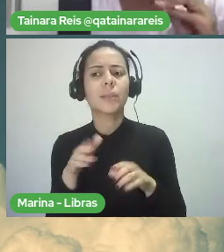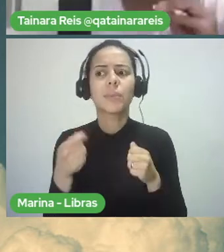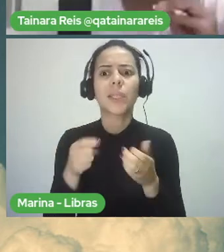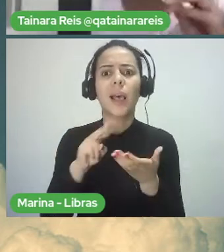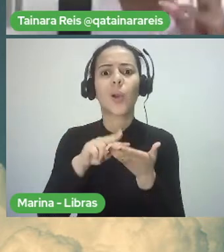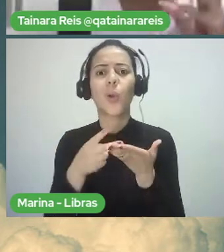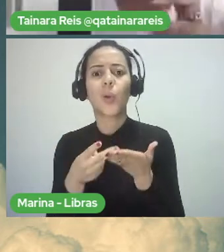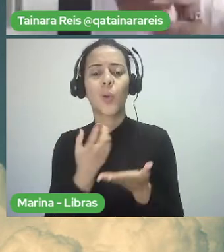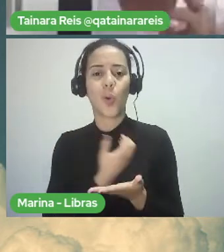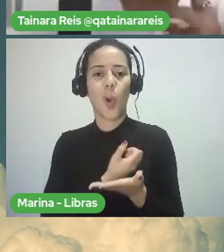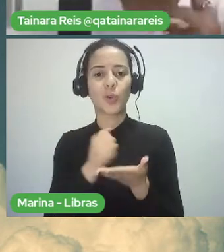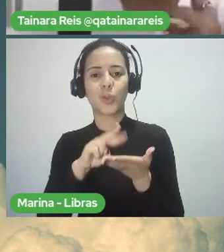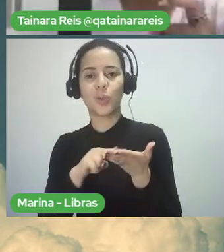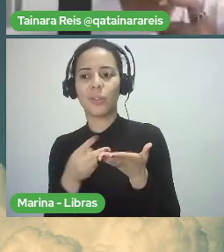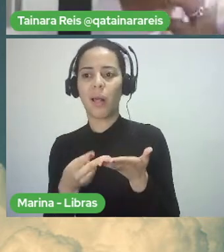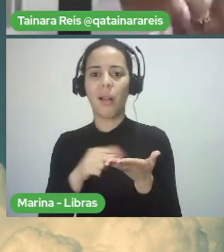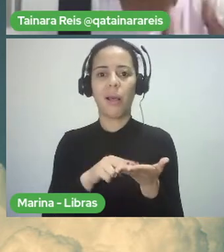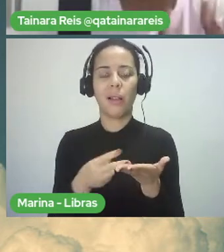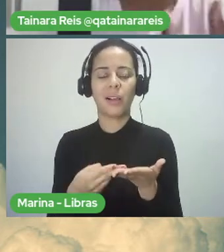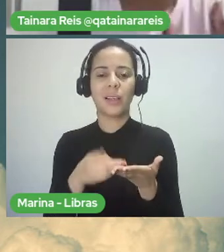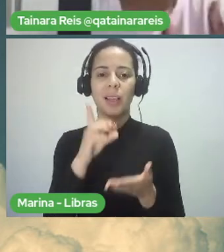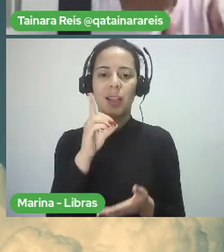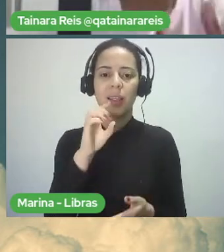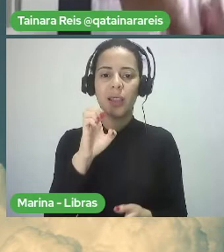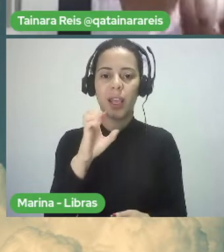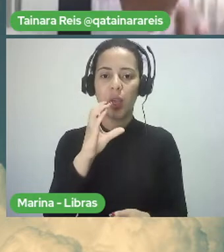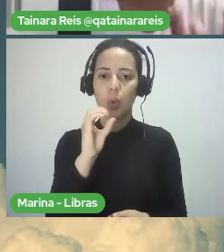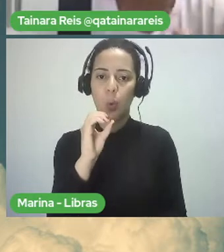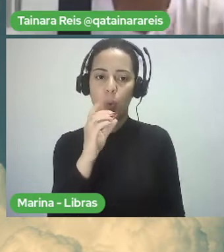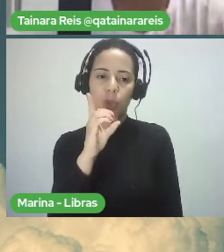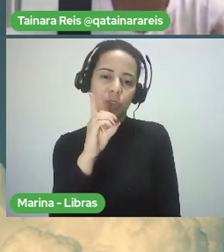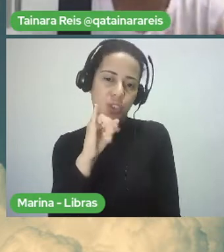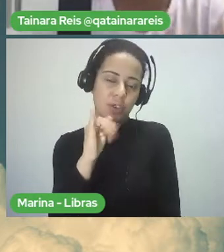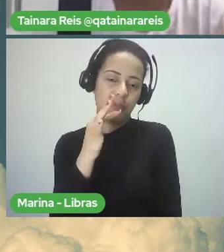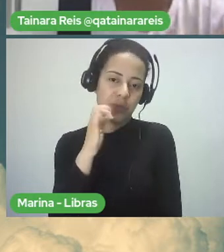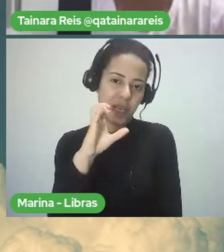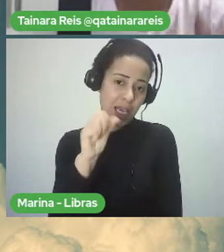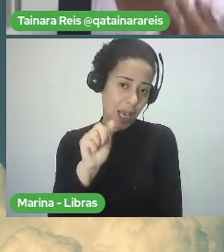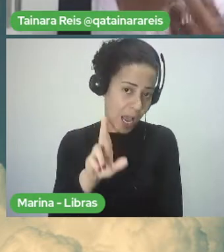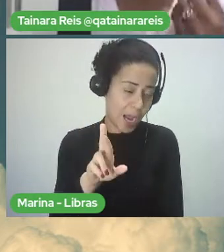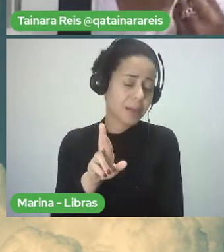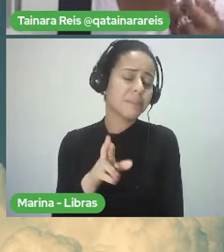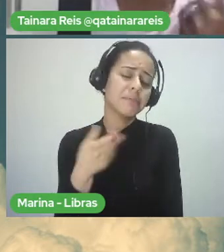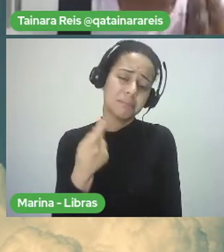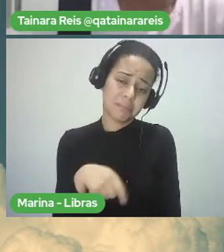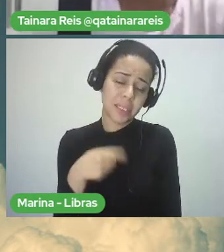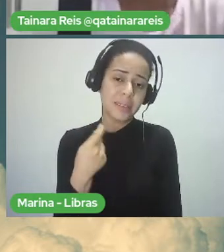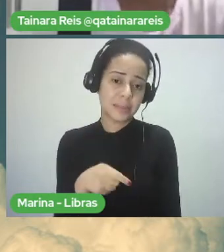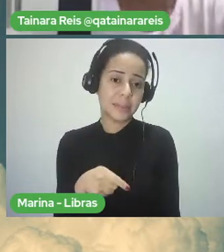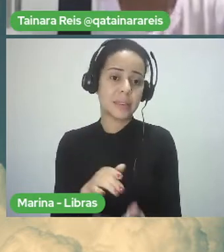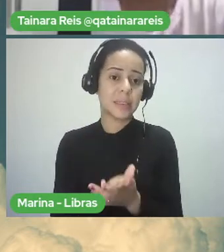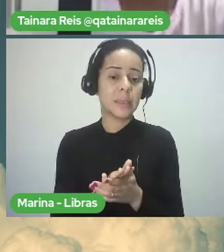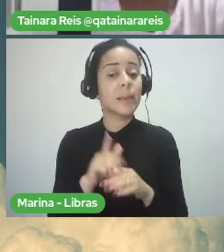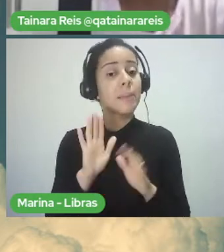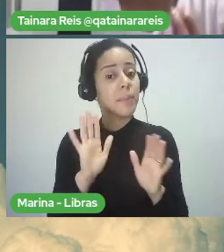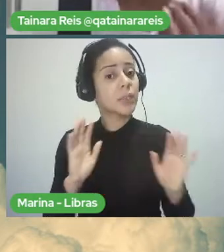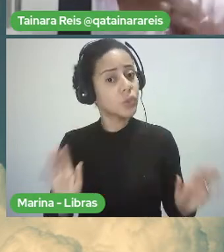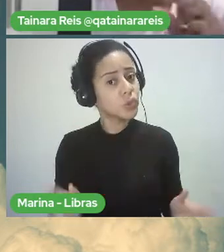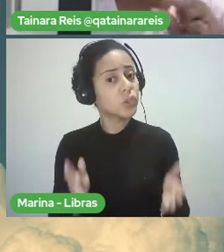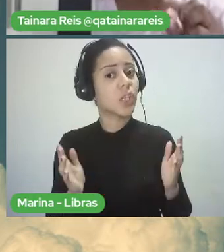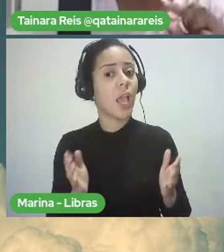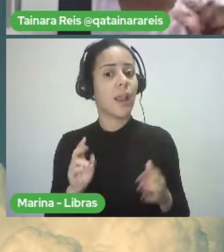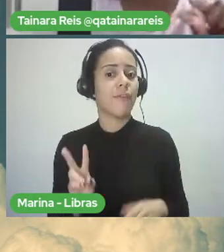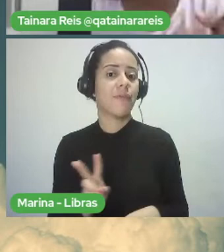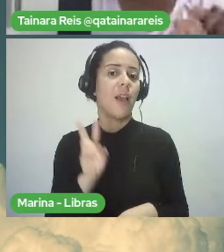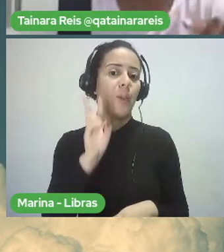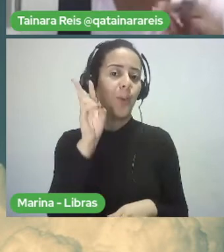aquela tarefa, aquela user story, ela pode ser entregue porque ela está, assim, gerando valor já. Nós decidimos entregá-la, mesmo faltando